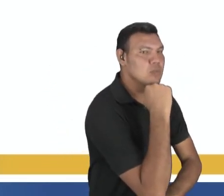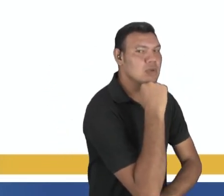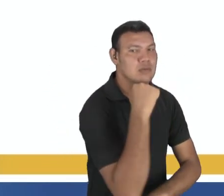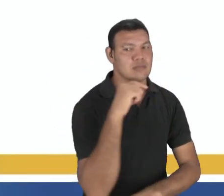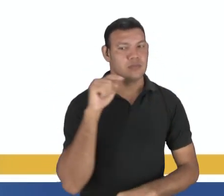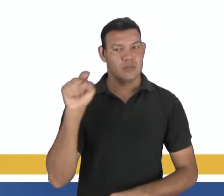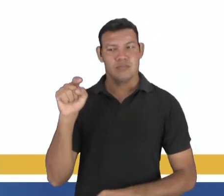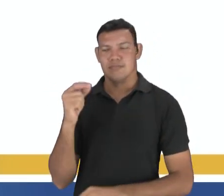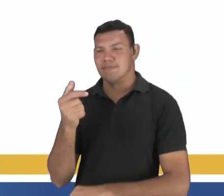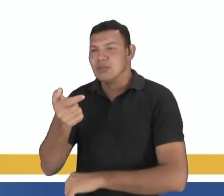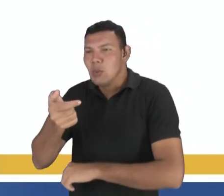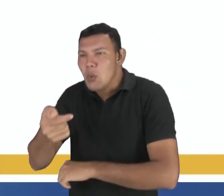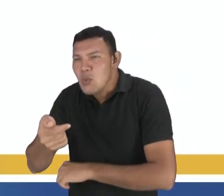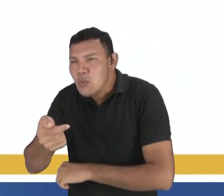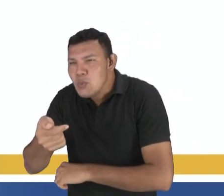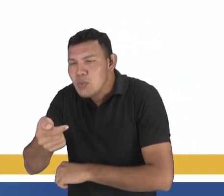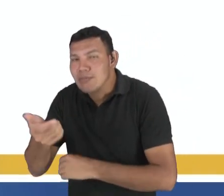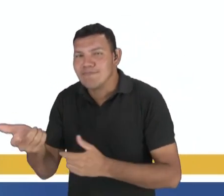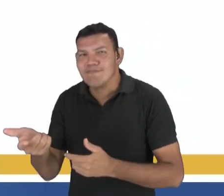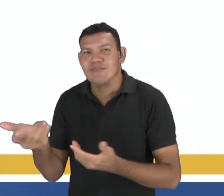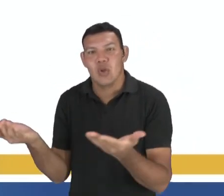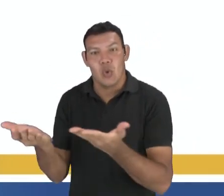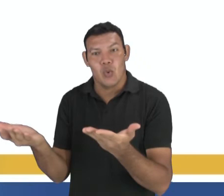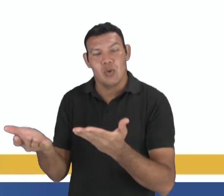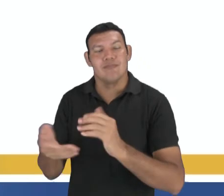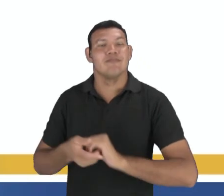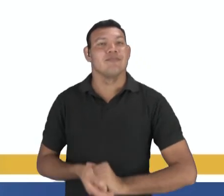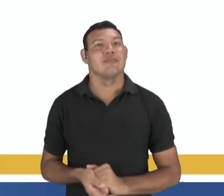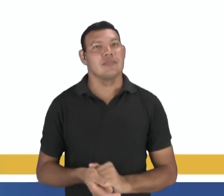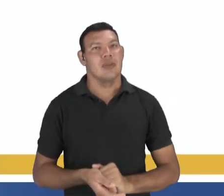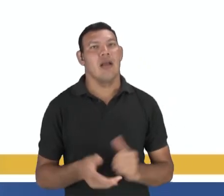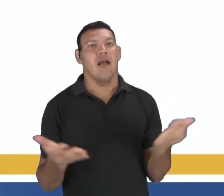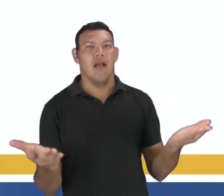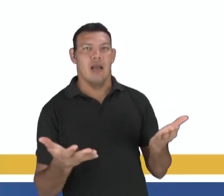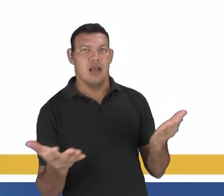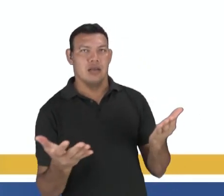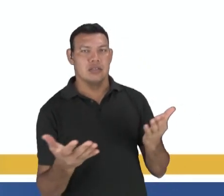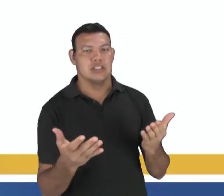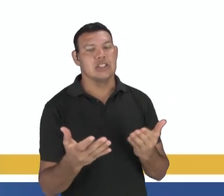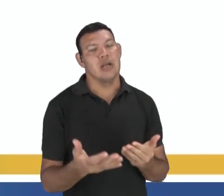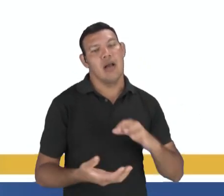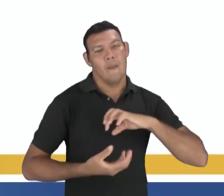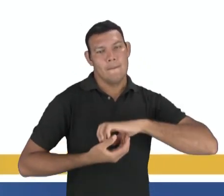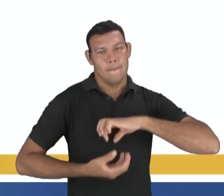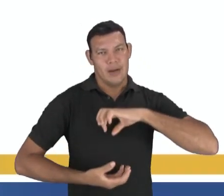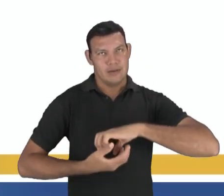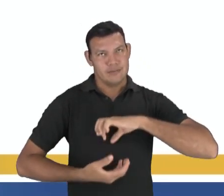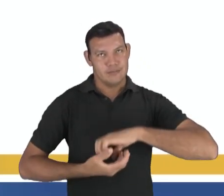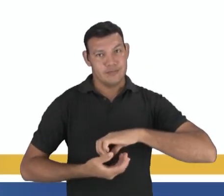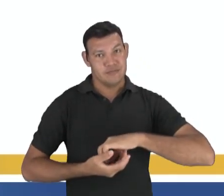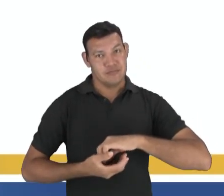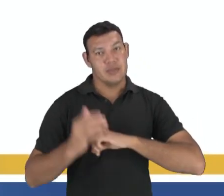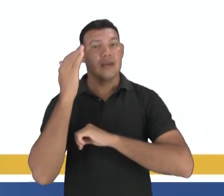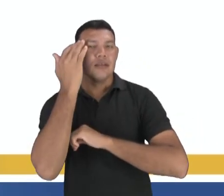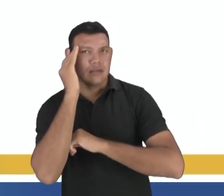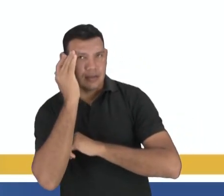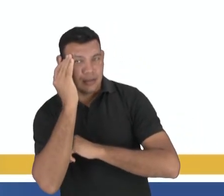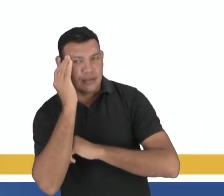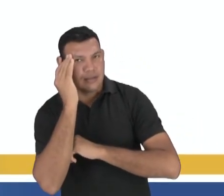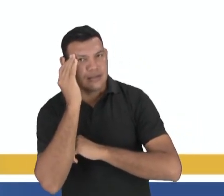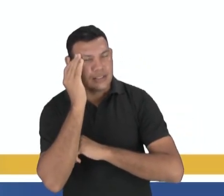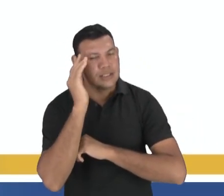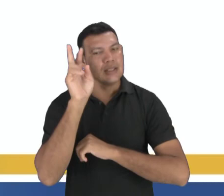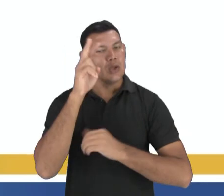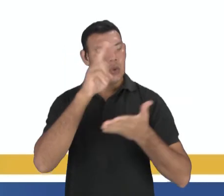pouco sobre o mundo atual que pega e impacta tanto as pessoas de maior idade. Você